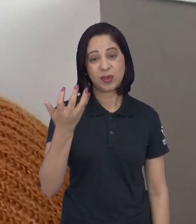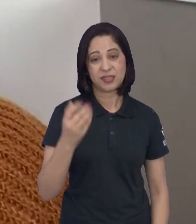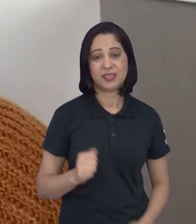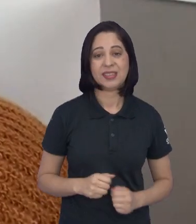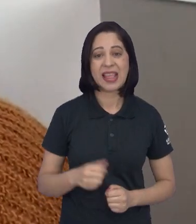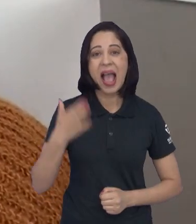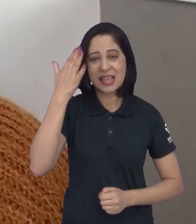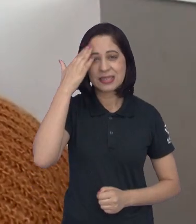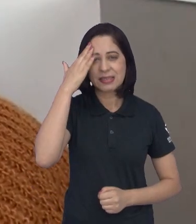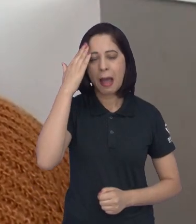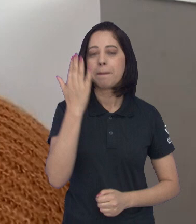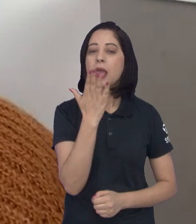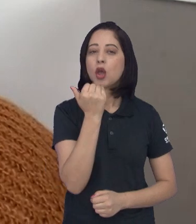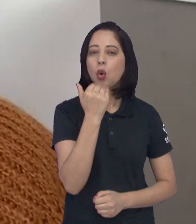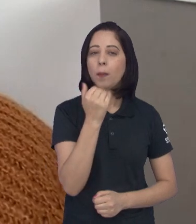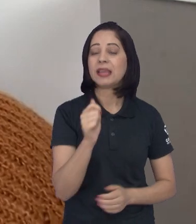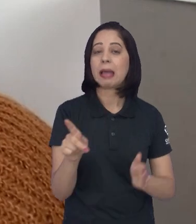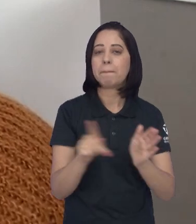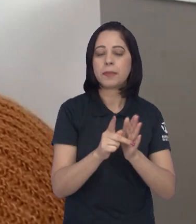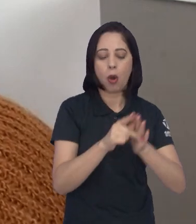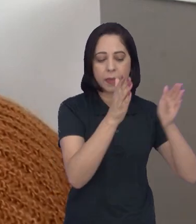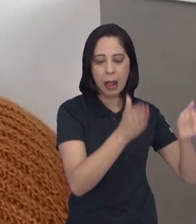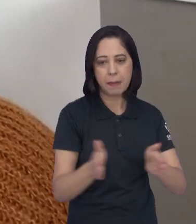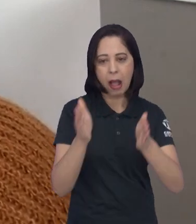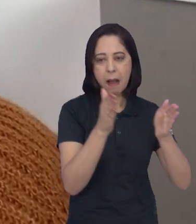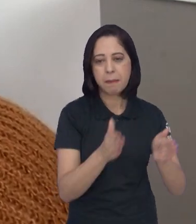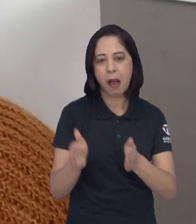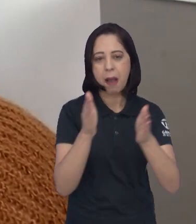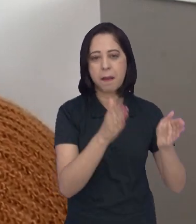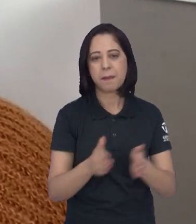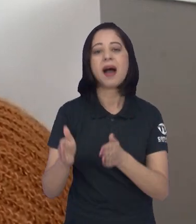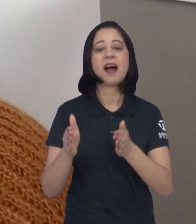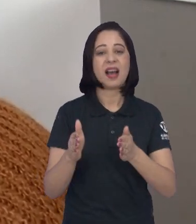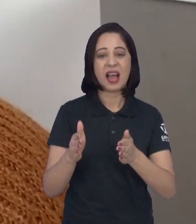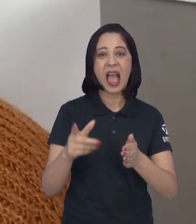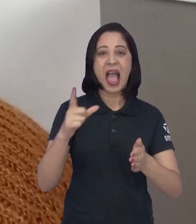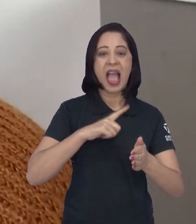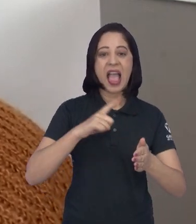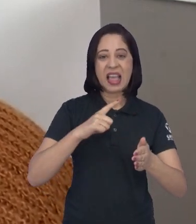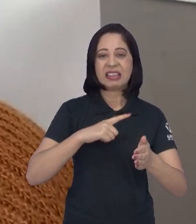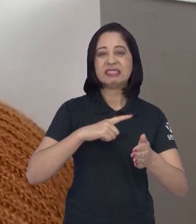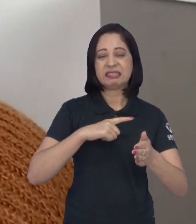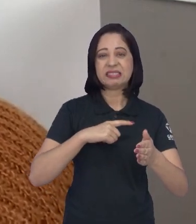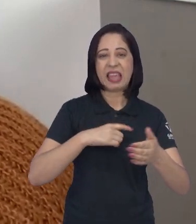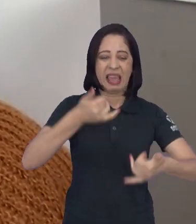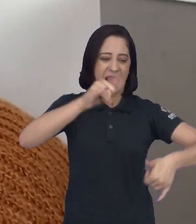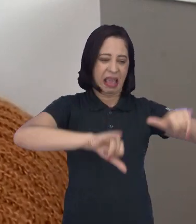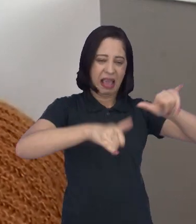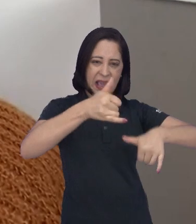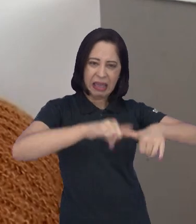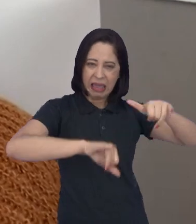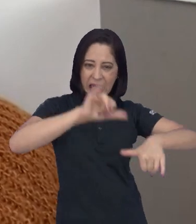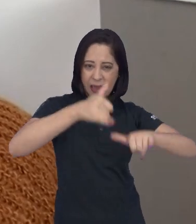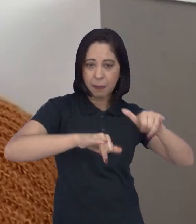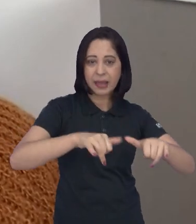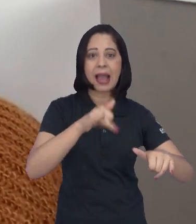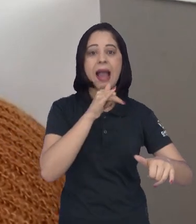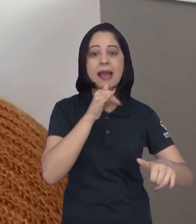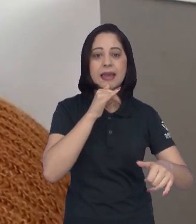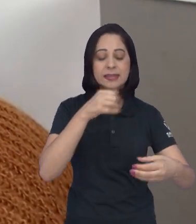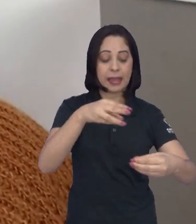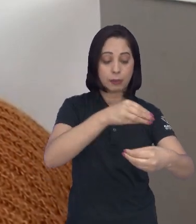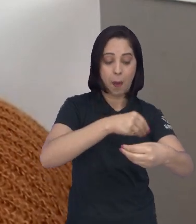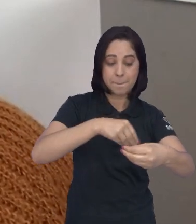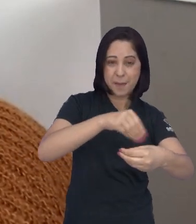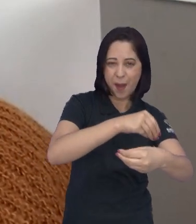alimentos Ultra processados né que são aqueles que T bastante aditivos na composição como é o caso dos tempeiros